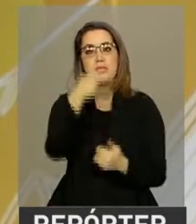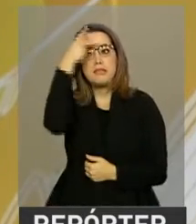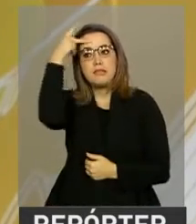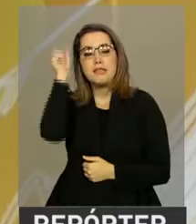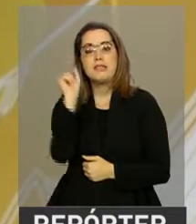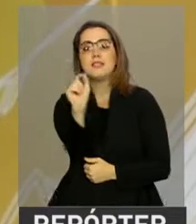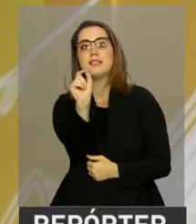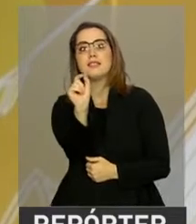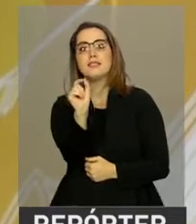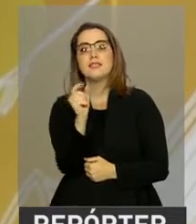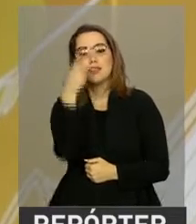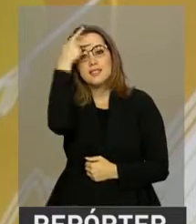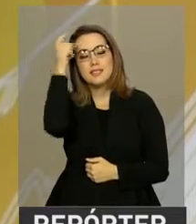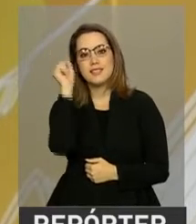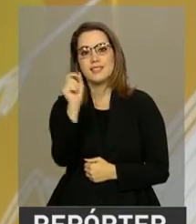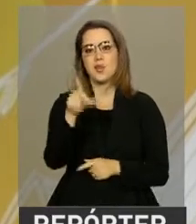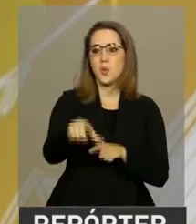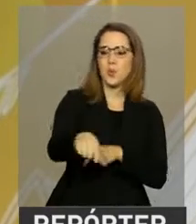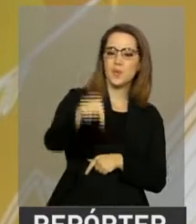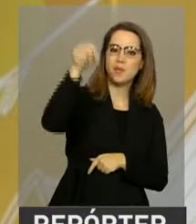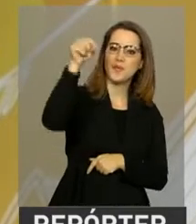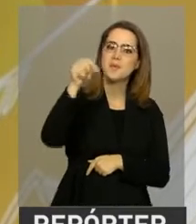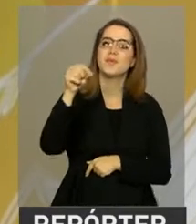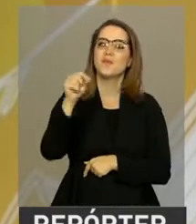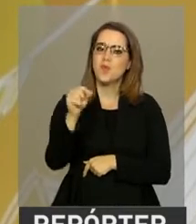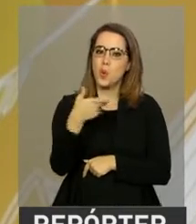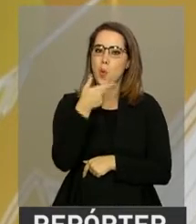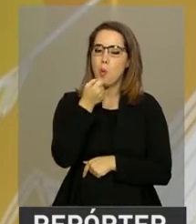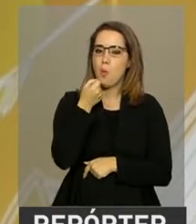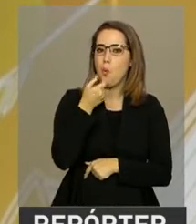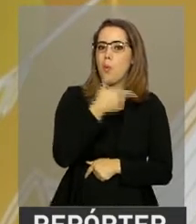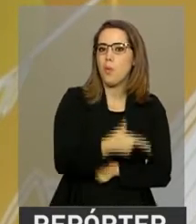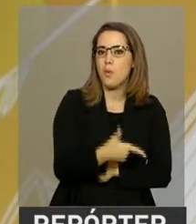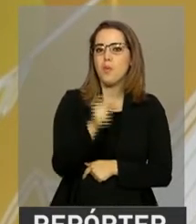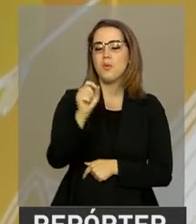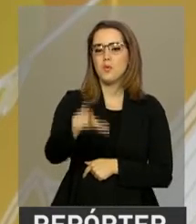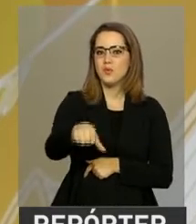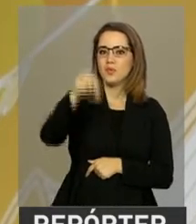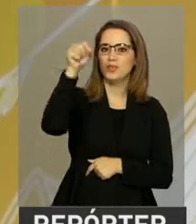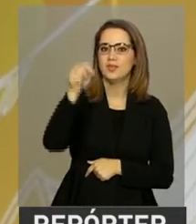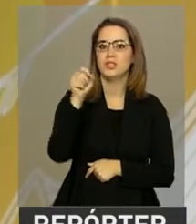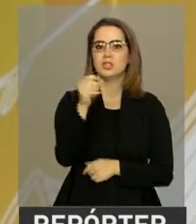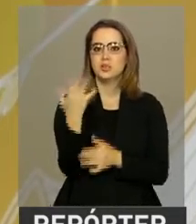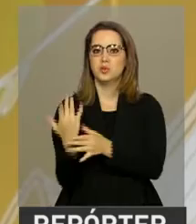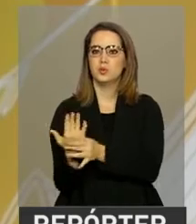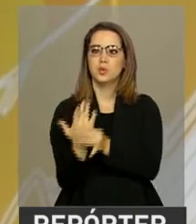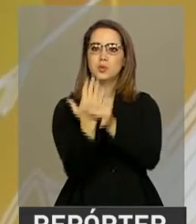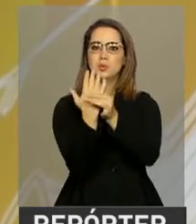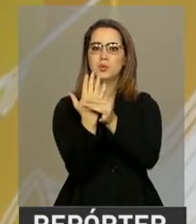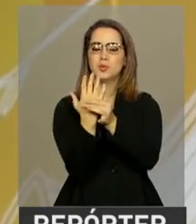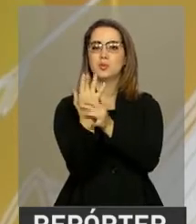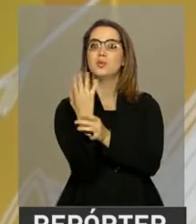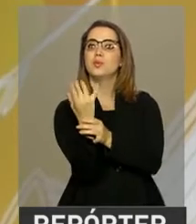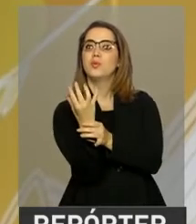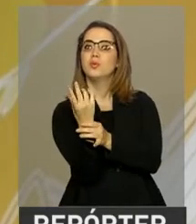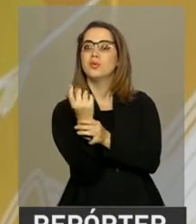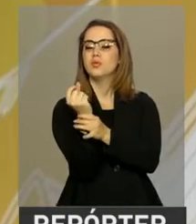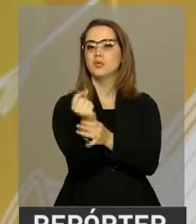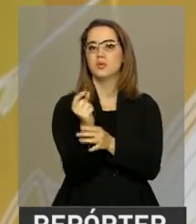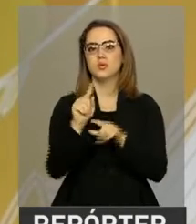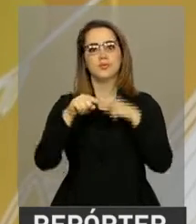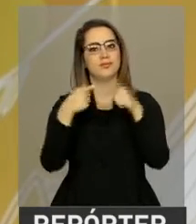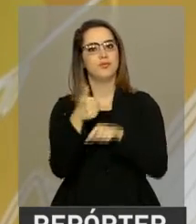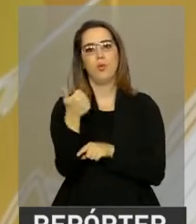ser a pessoa, o escolhido, o sortudo que vai acender a pira olímpica. Nós só vamos conhecer esse mistério lá